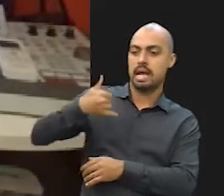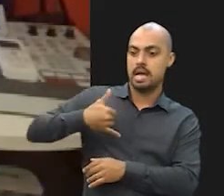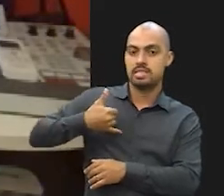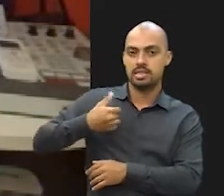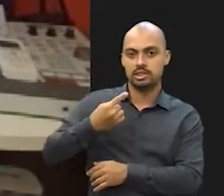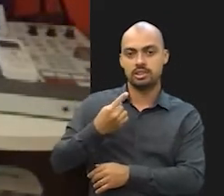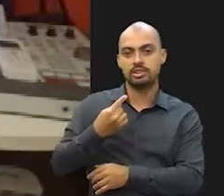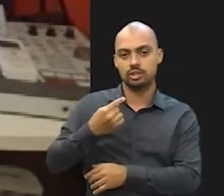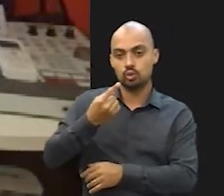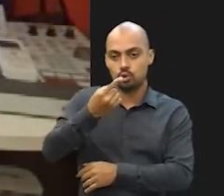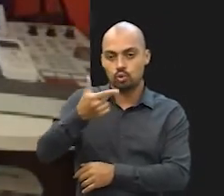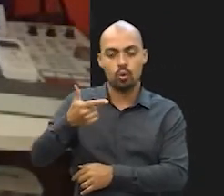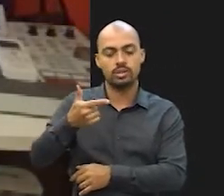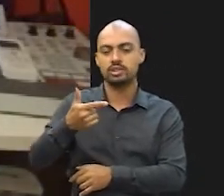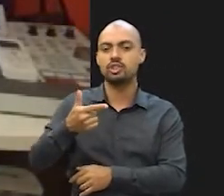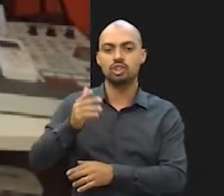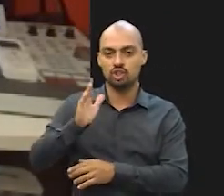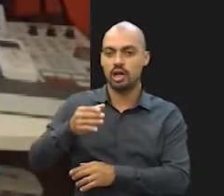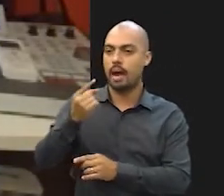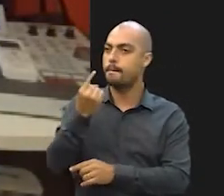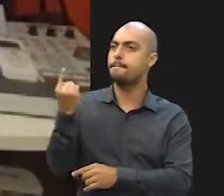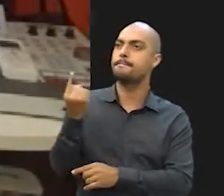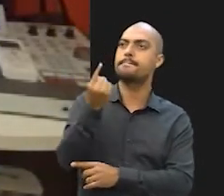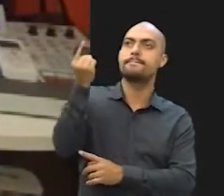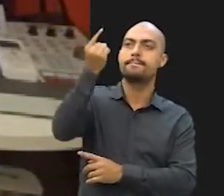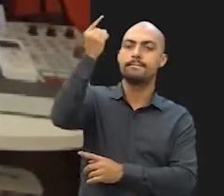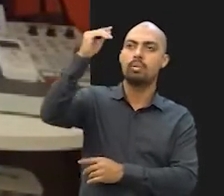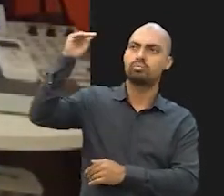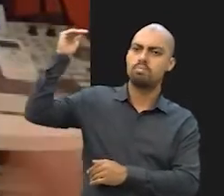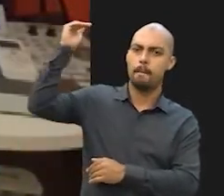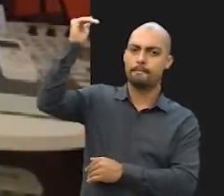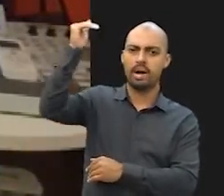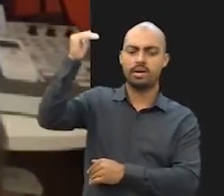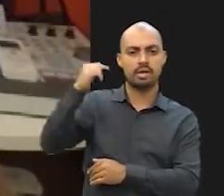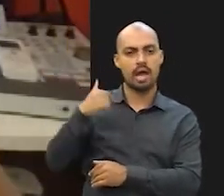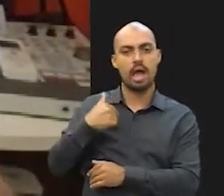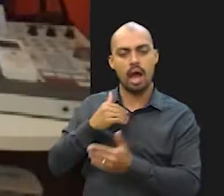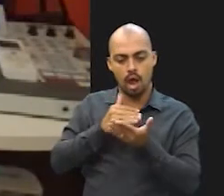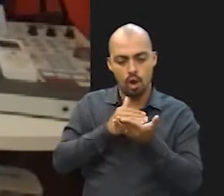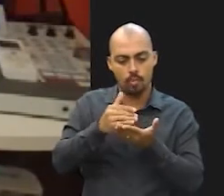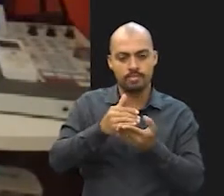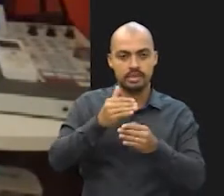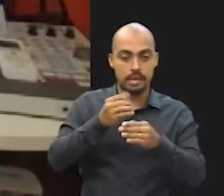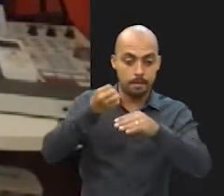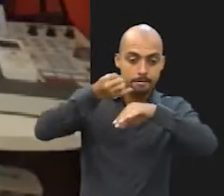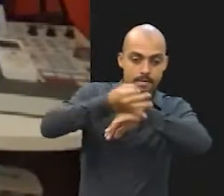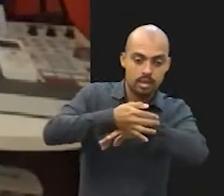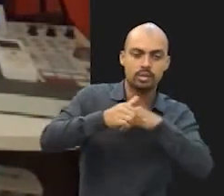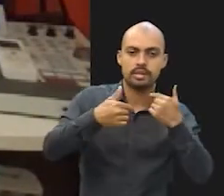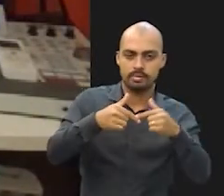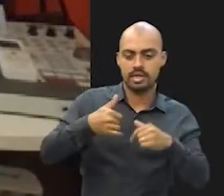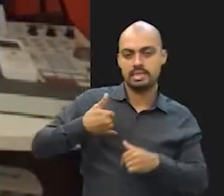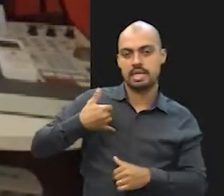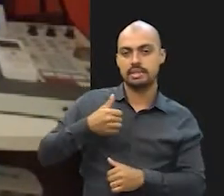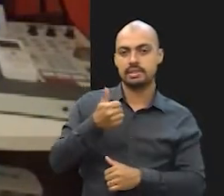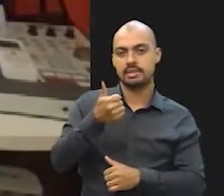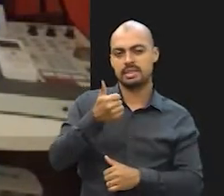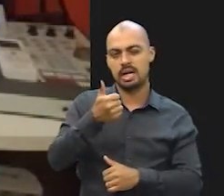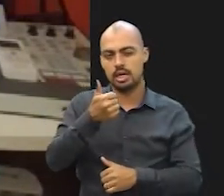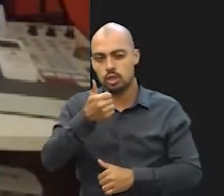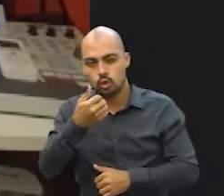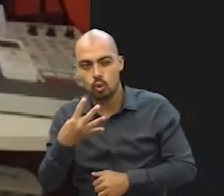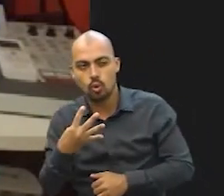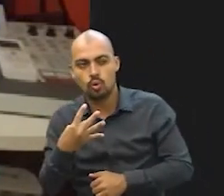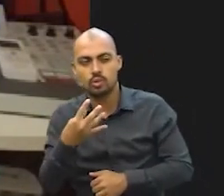anos já tinha mais ou menos essa estatura. Então, eu fui começar a trabalhar em casas noturnas mesmo assim a partir dos 14, 15 anos e